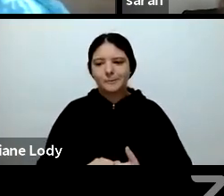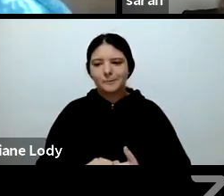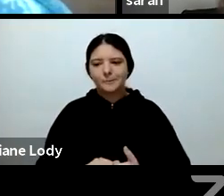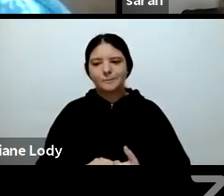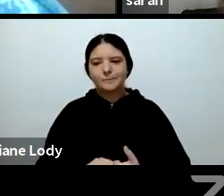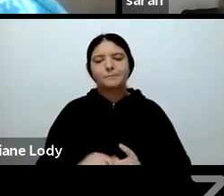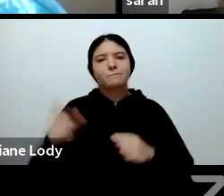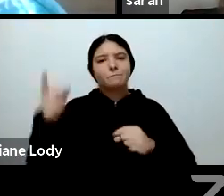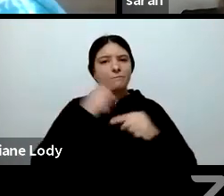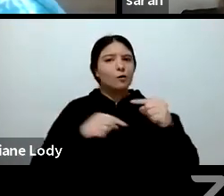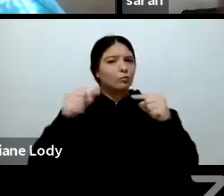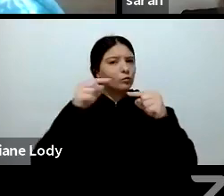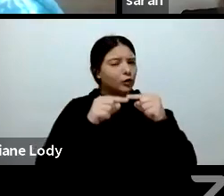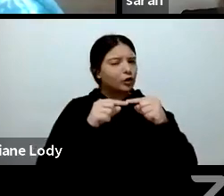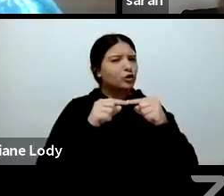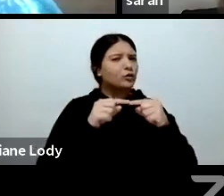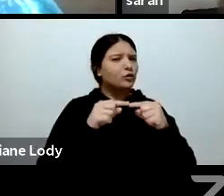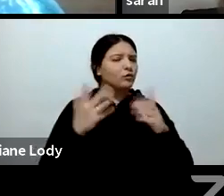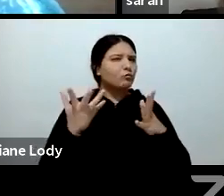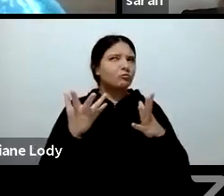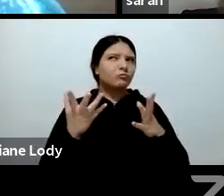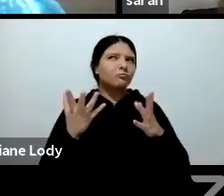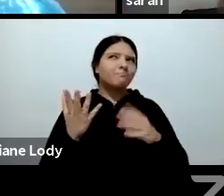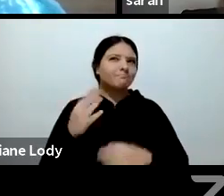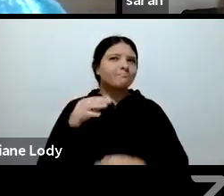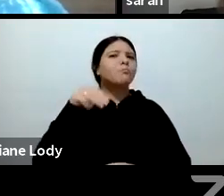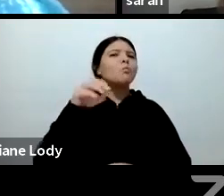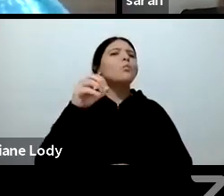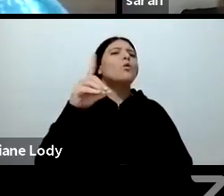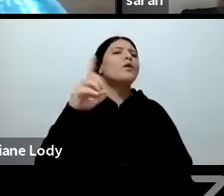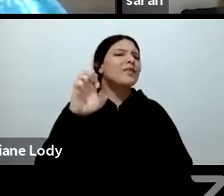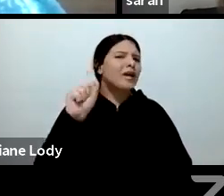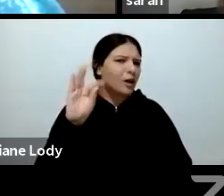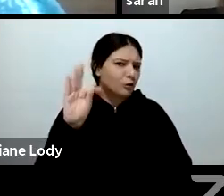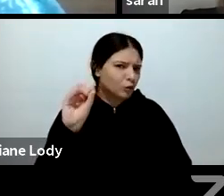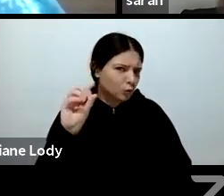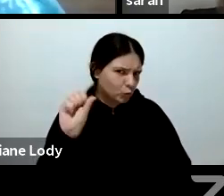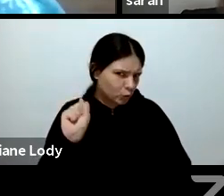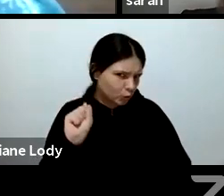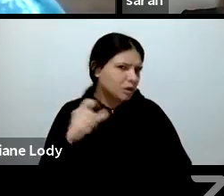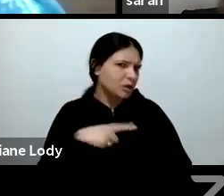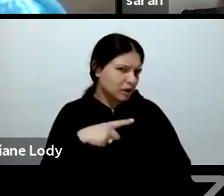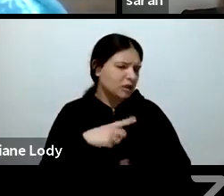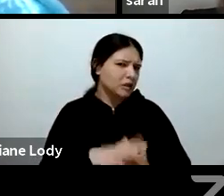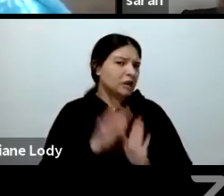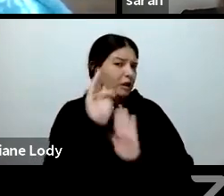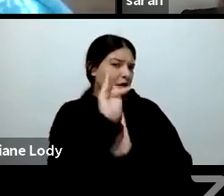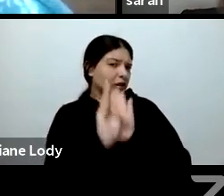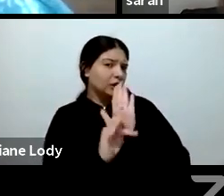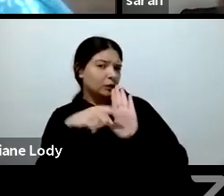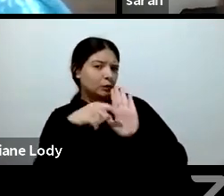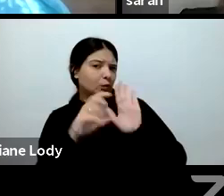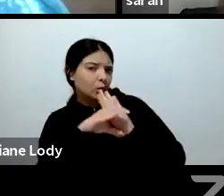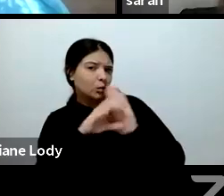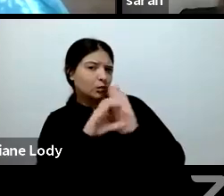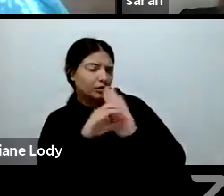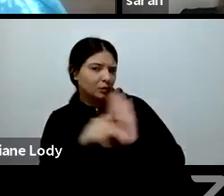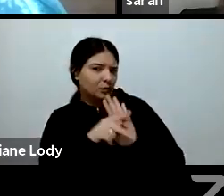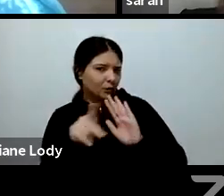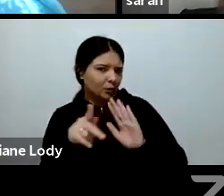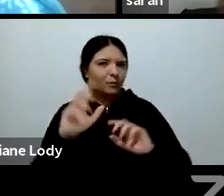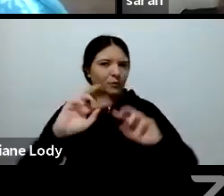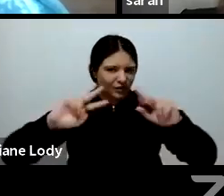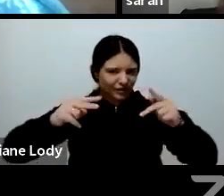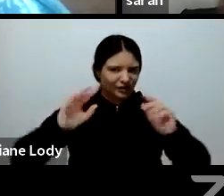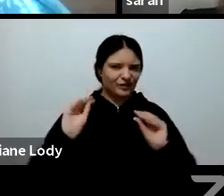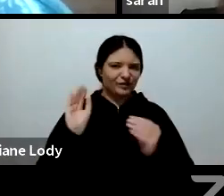objetivos bastante modestos, né? Assim, na verdade, era para ser era um texto sobre um conceito específico. Eu vou colocar o link aqui para